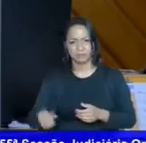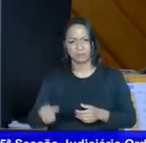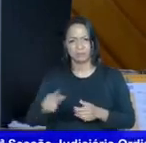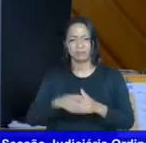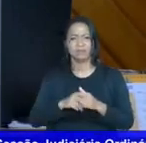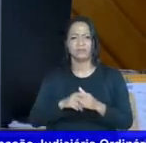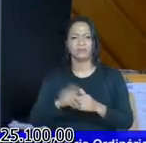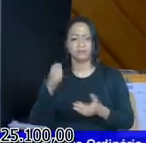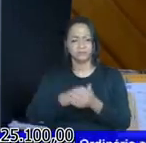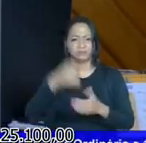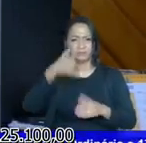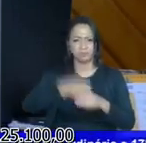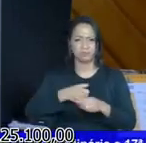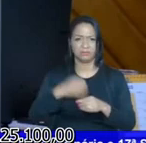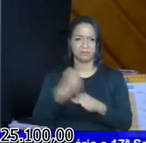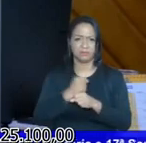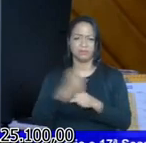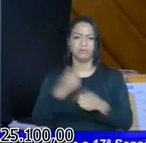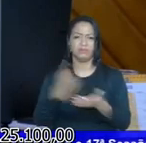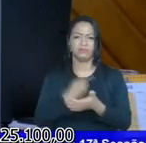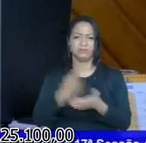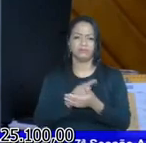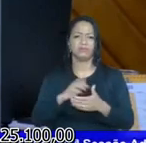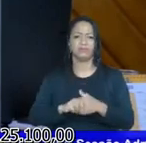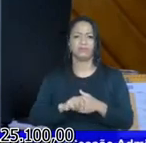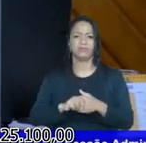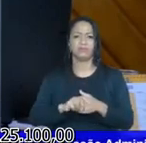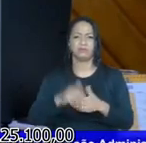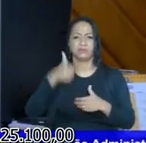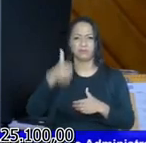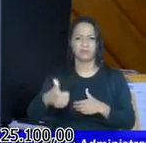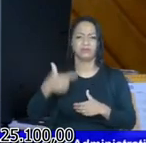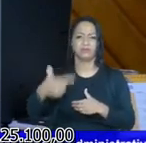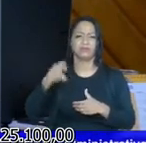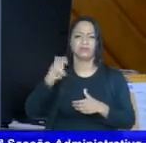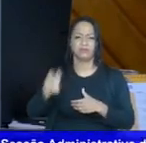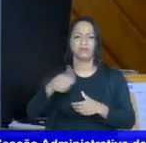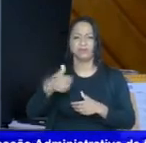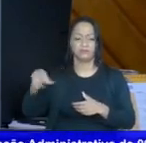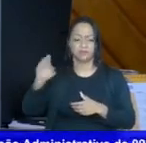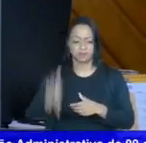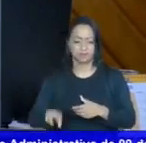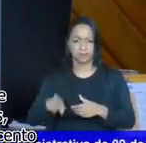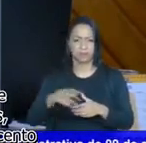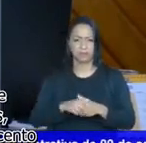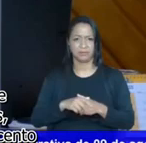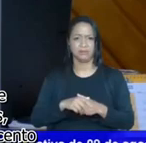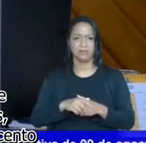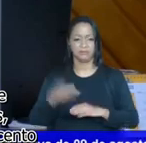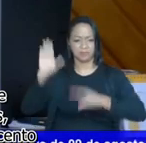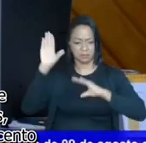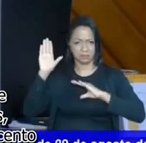combustível, entendendo que o valor total de irregularidades perfaz o valor de R$ 125.100, ficando